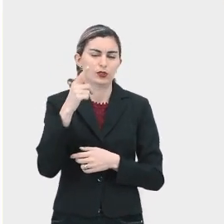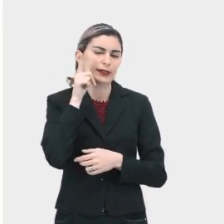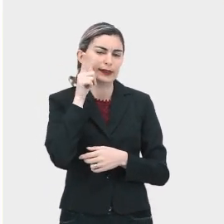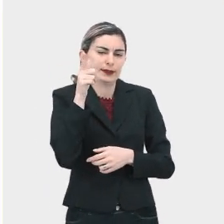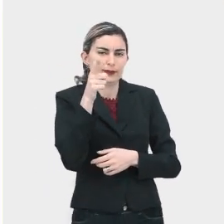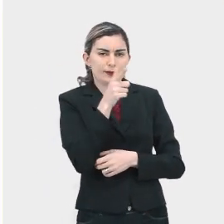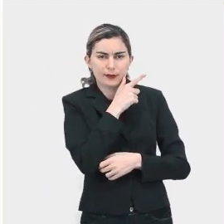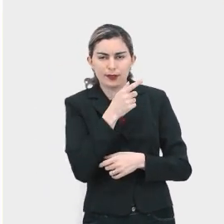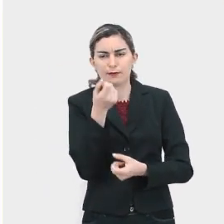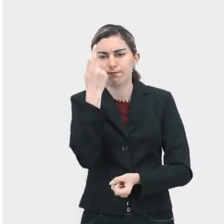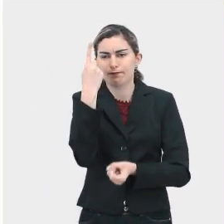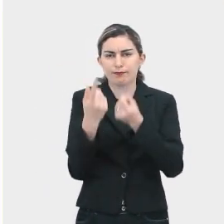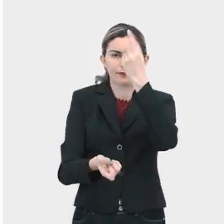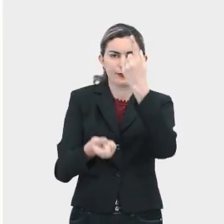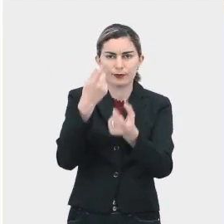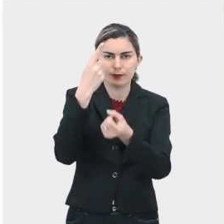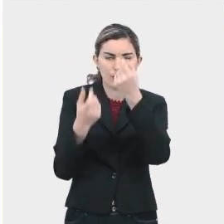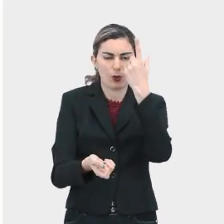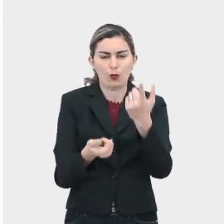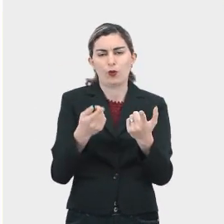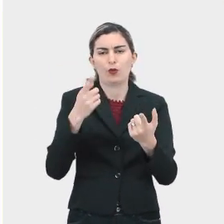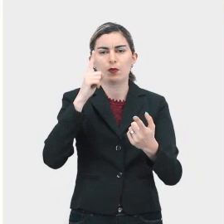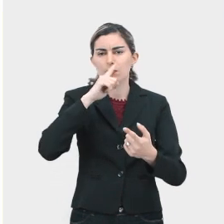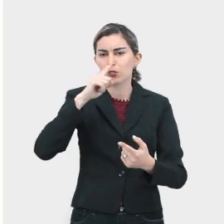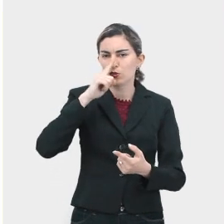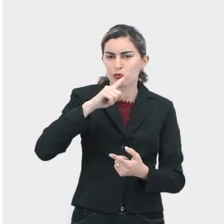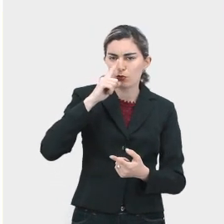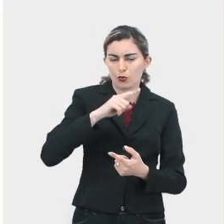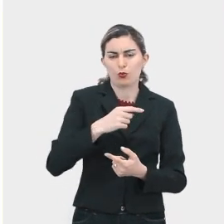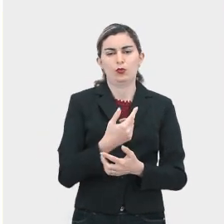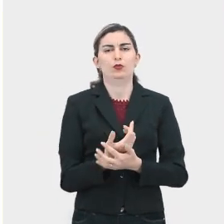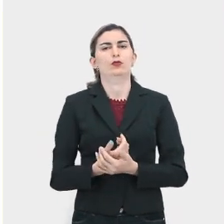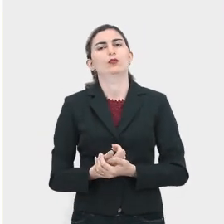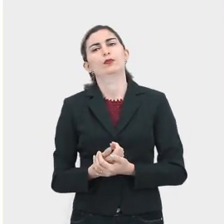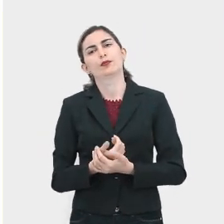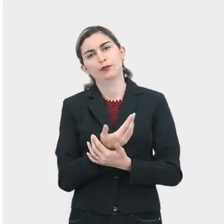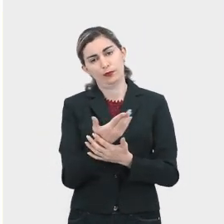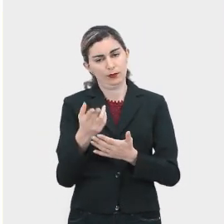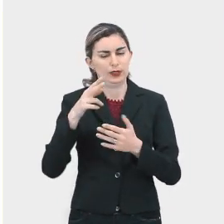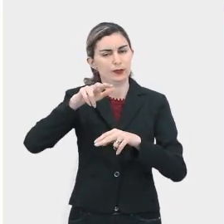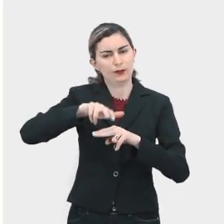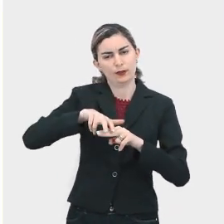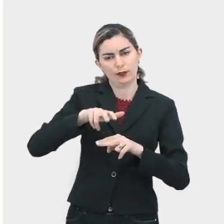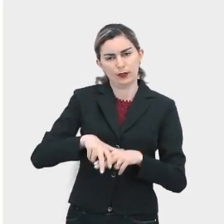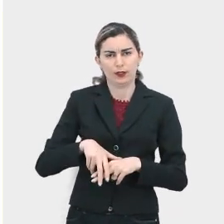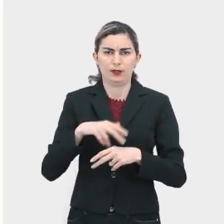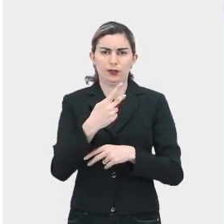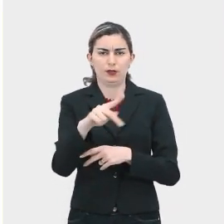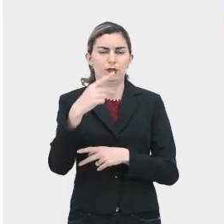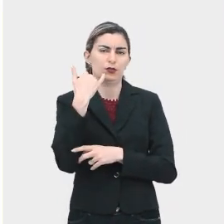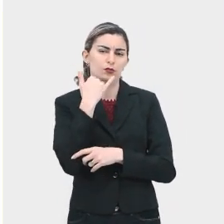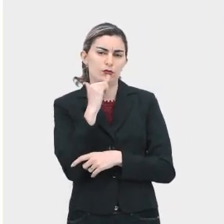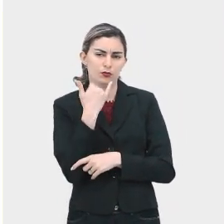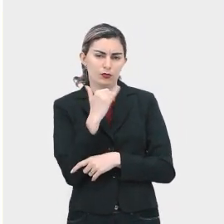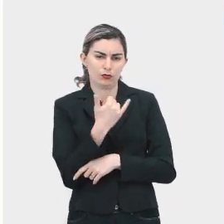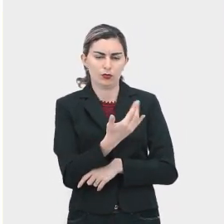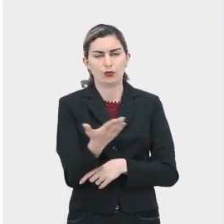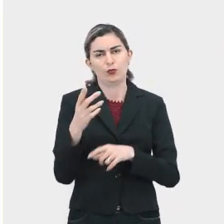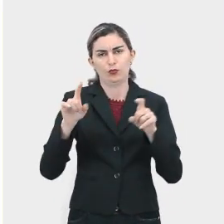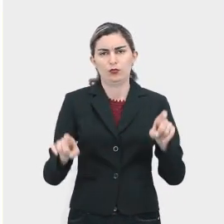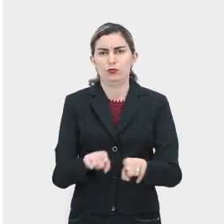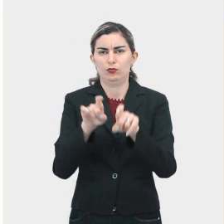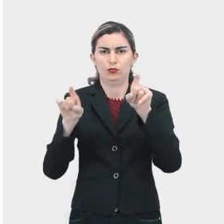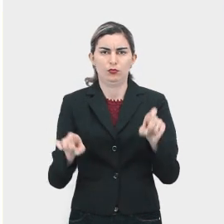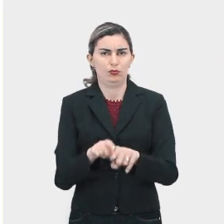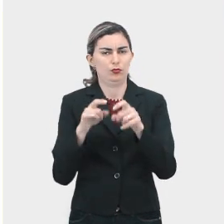lanchinho, aquela pipoca, aquela broa, aquela bolacha, aquele biscoito. Senta aí na frente do teu celular ou do computador, do que